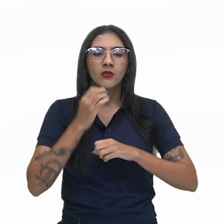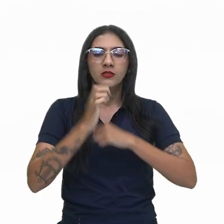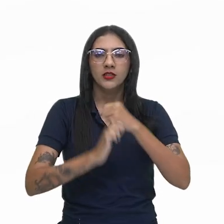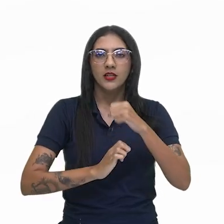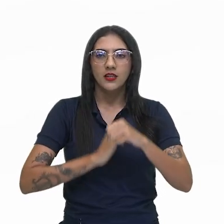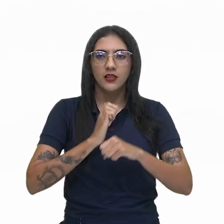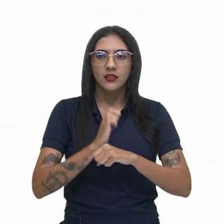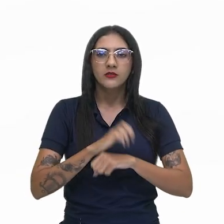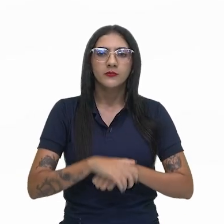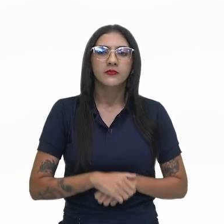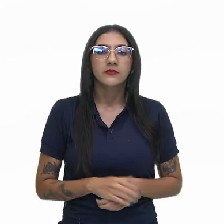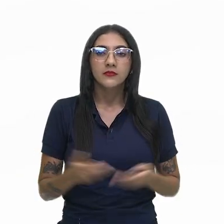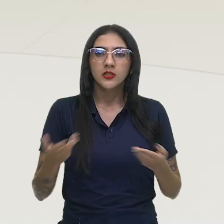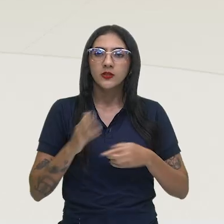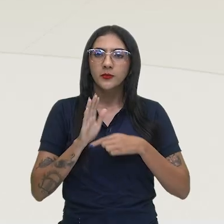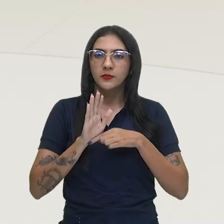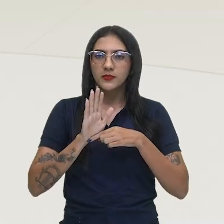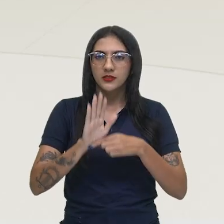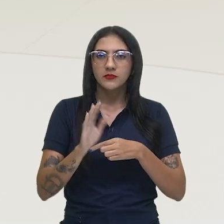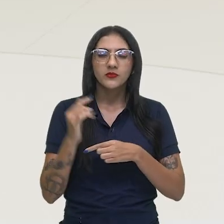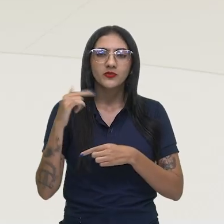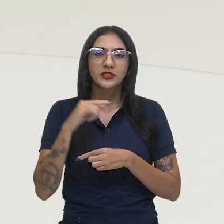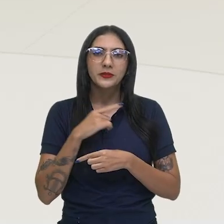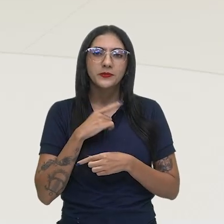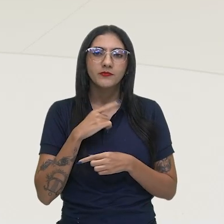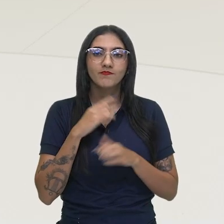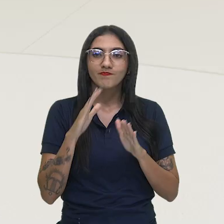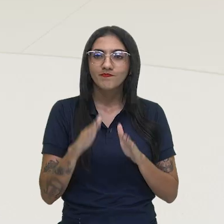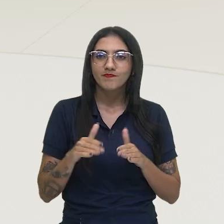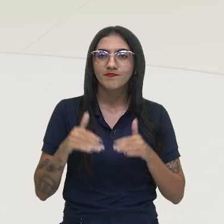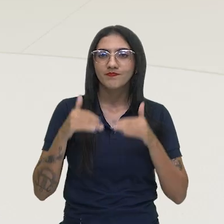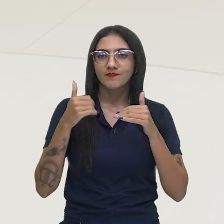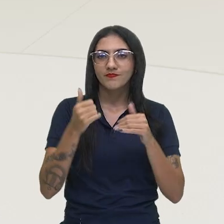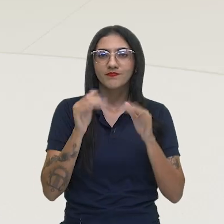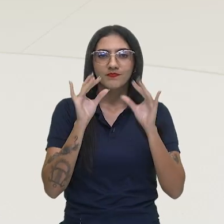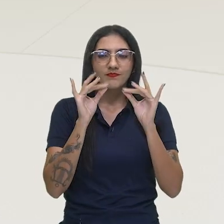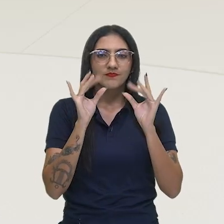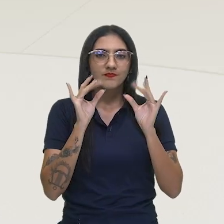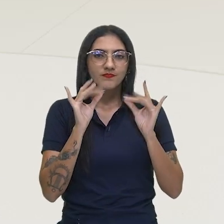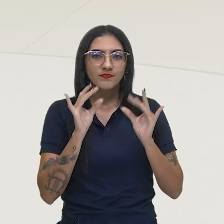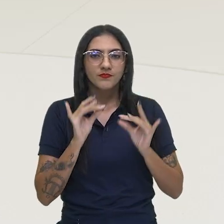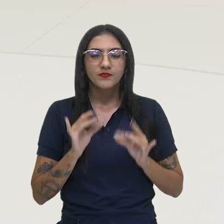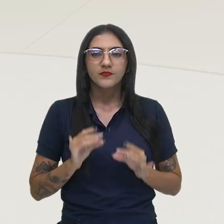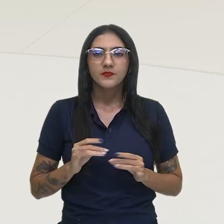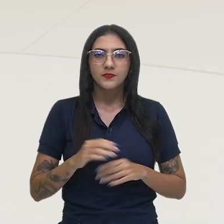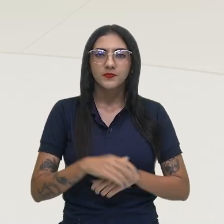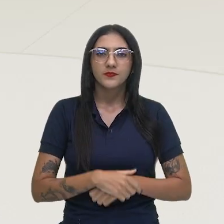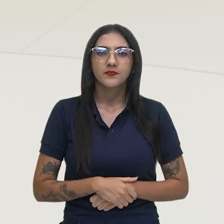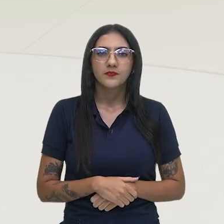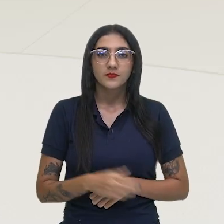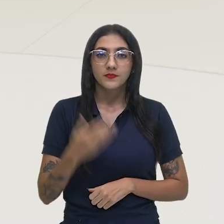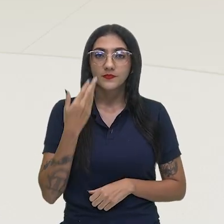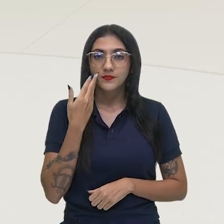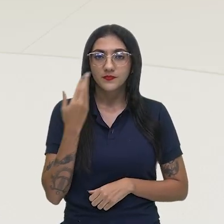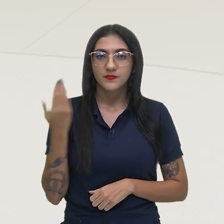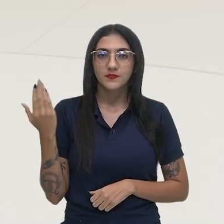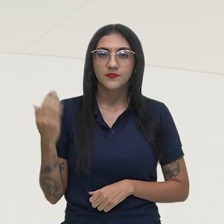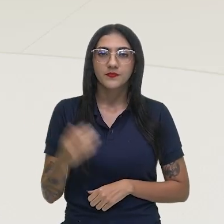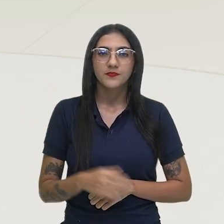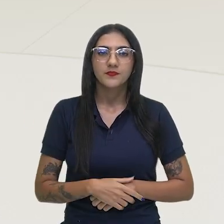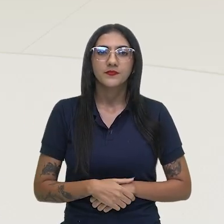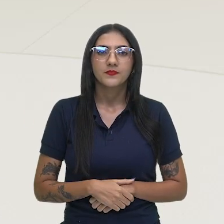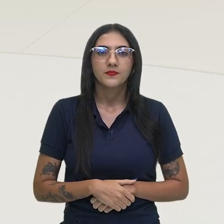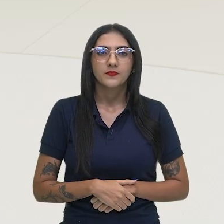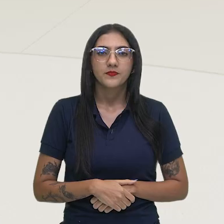eu vou mostrar para vocês de uma maneira que faça esse caminho andando aqui o diagrama, desse jeitinho aqui para vocês, ó.